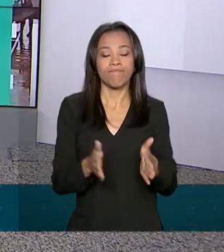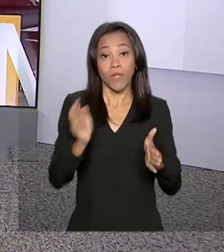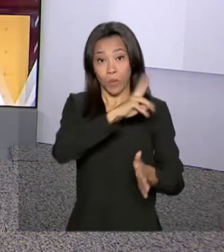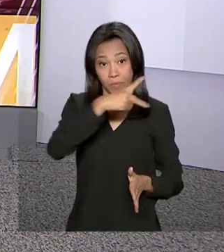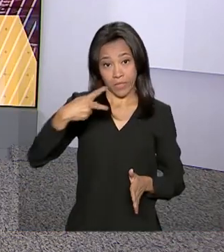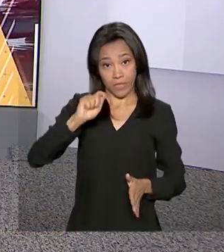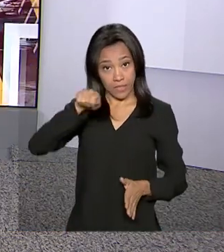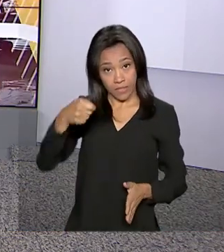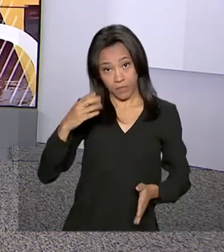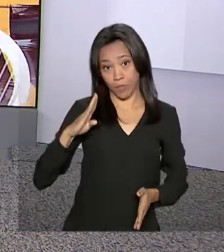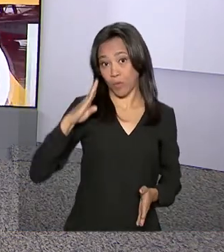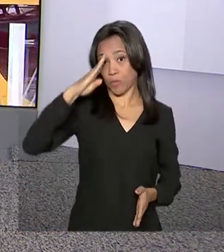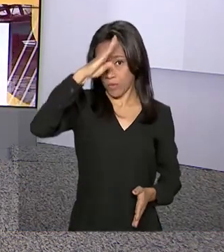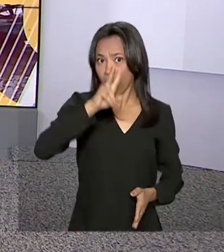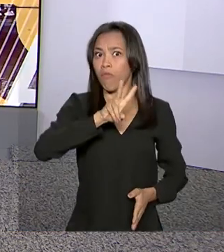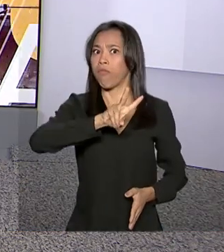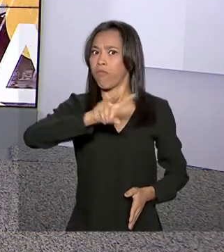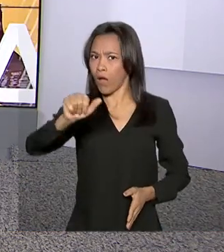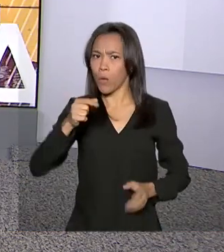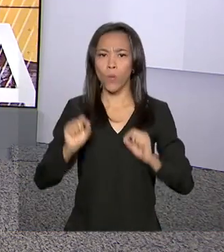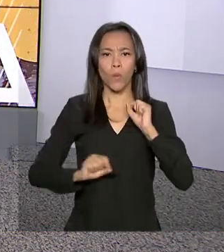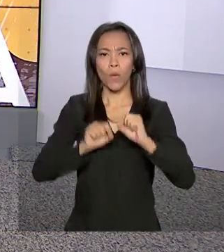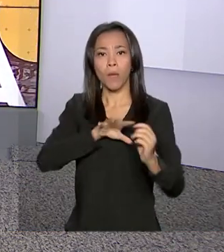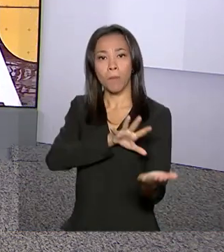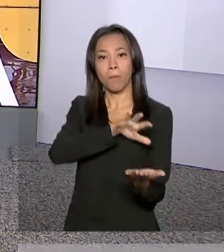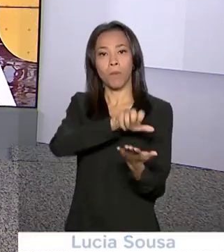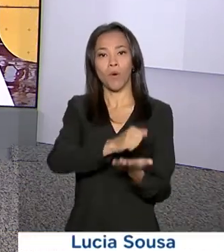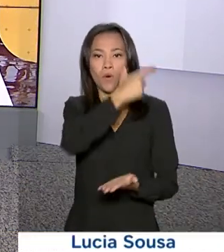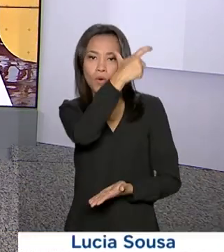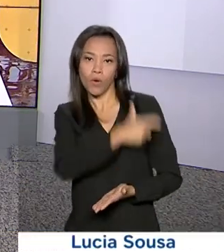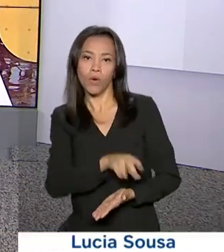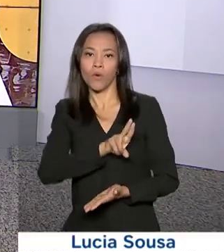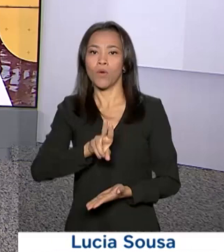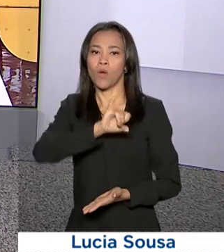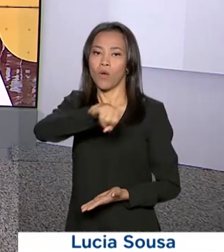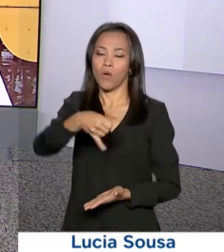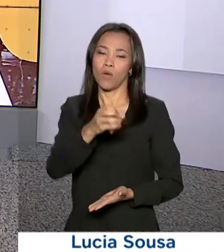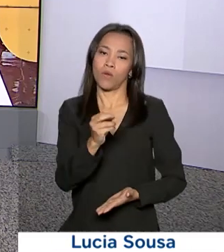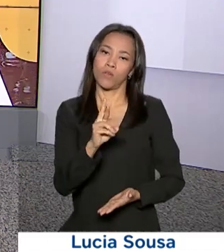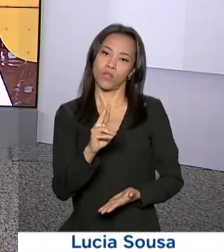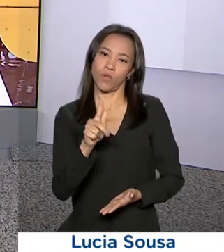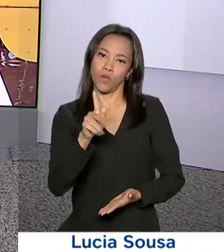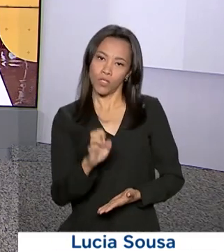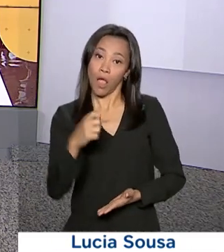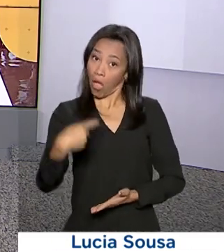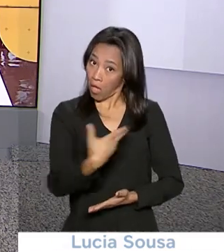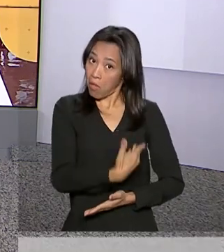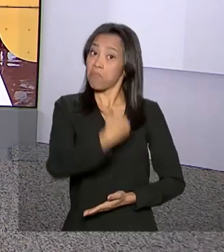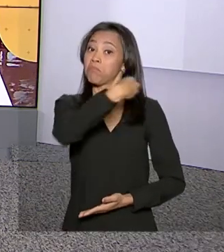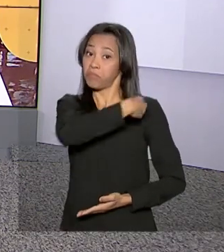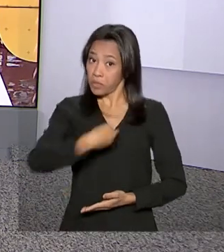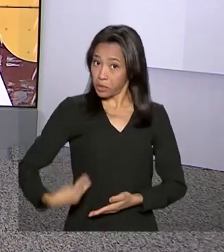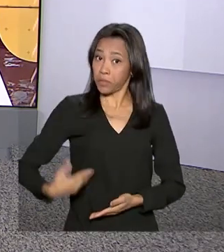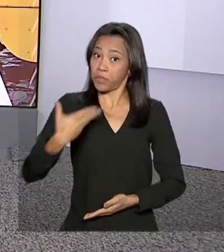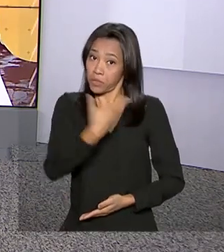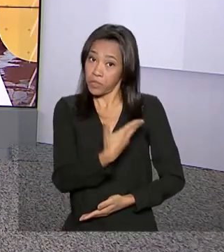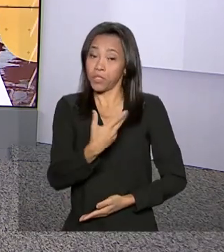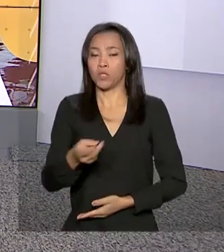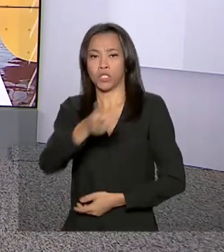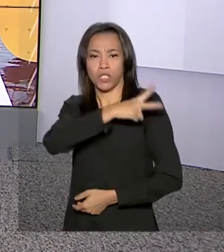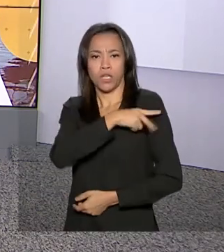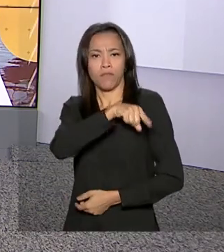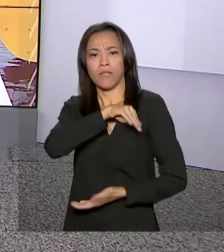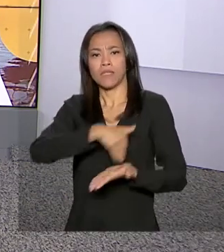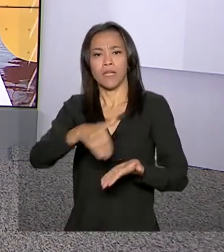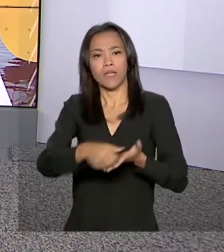O presidente Jair Bolsonaro vai dar posse hoje a Jorge Antônio de Oliveira no cargo de ministro-chefe da Secretaria-Geral